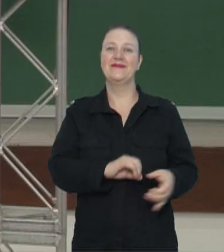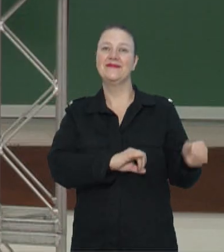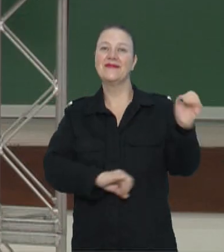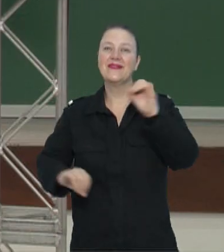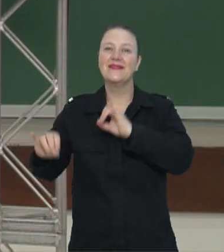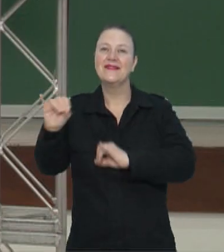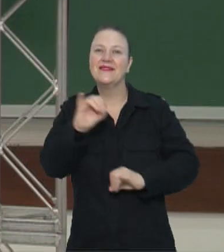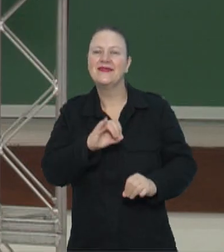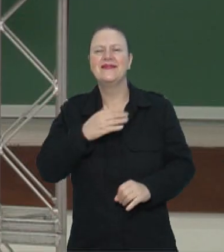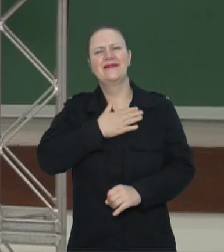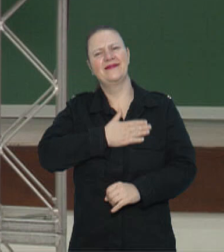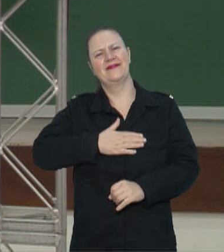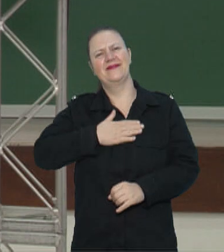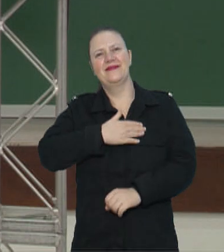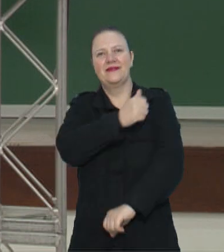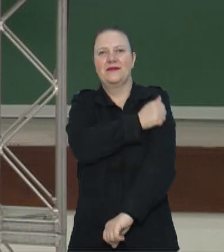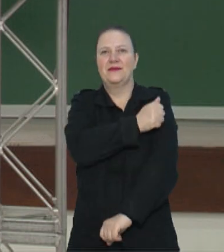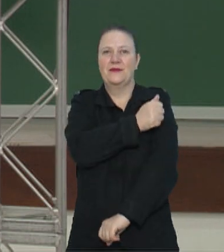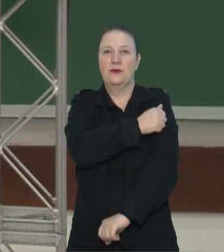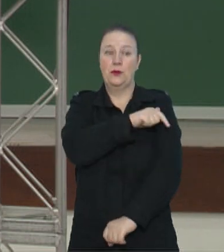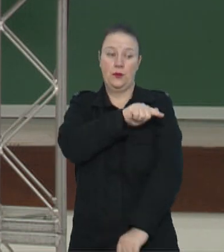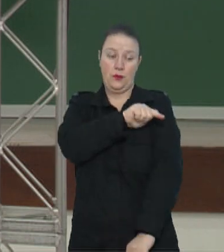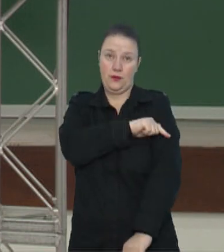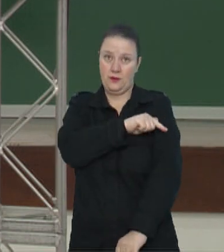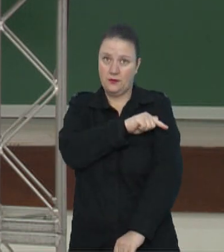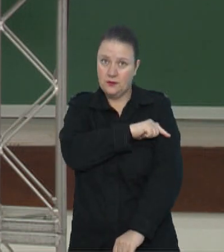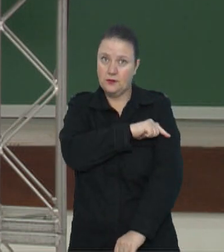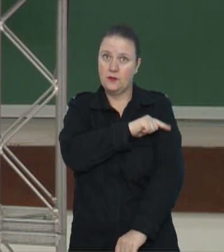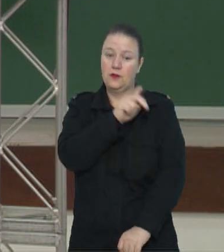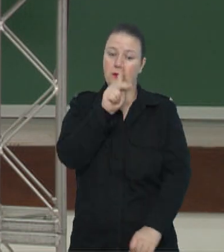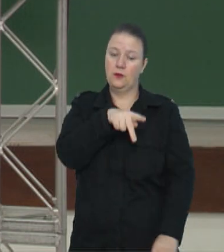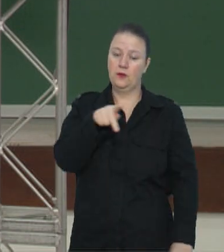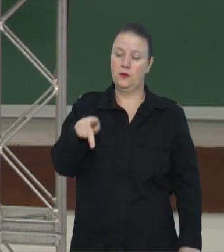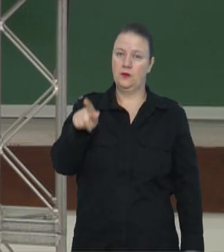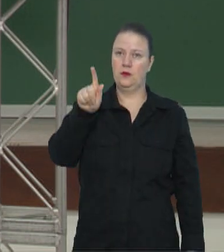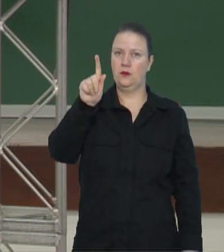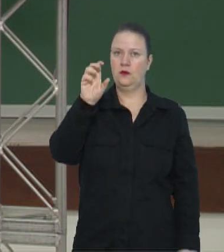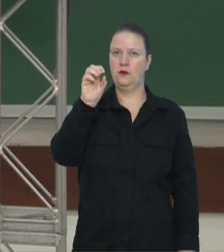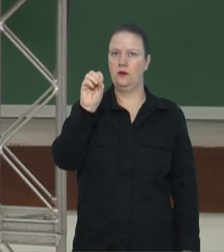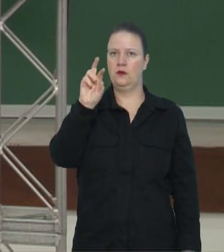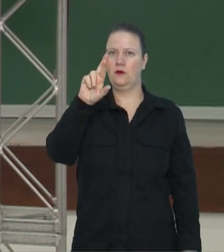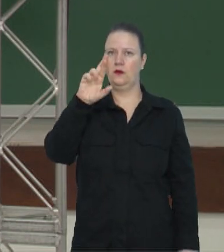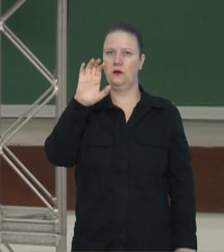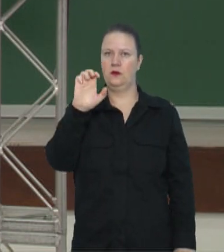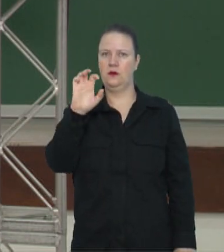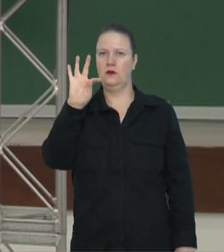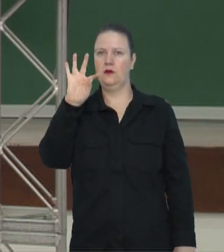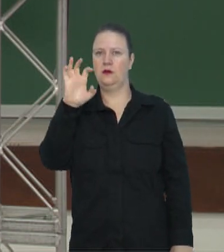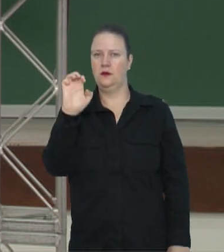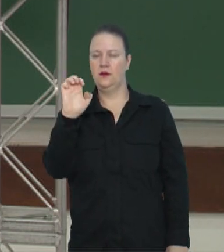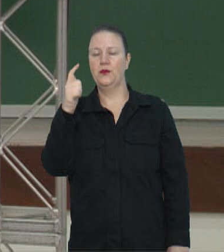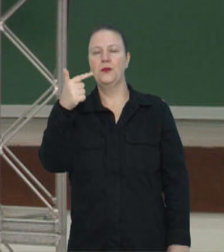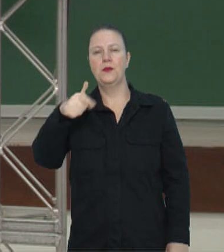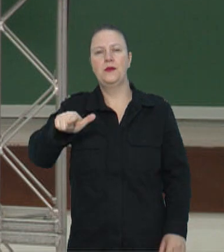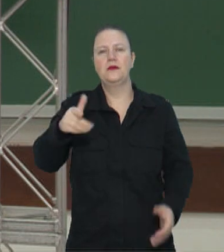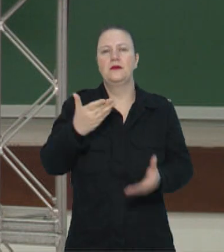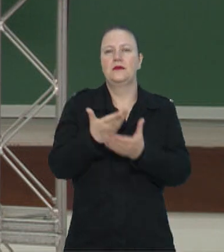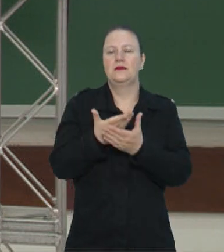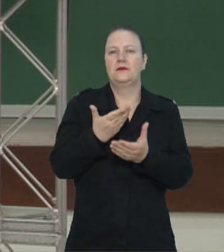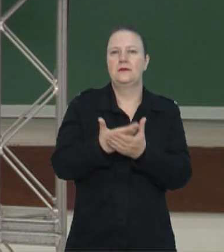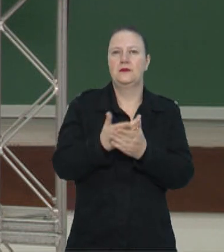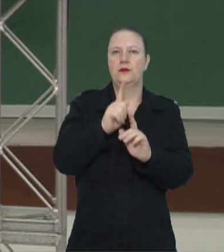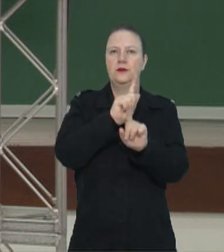Olá, meus queridos alunos do sétimo ano. Eu sou a professora Gorete Wozniak. Estamos aqui para mais uma aula de geografia com